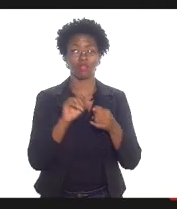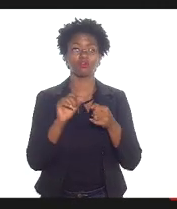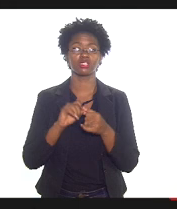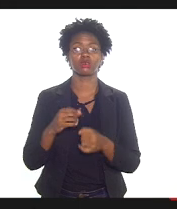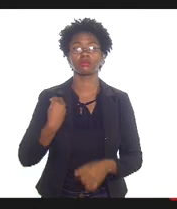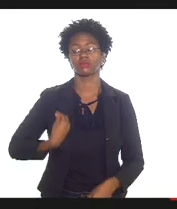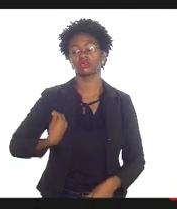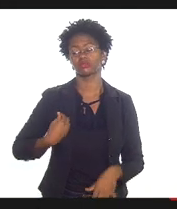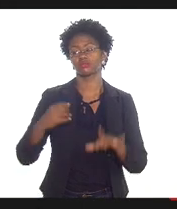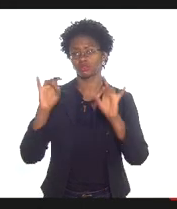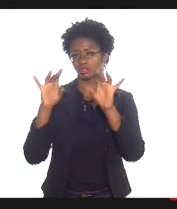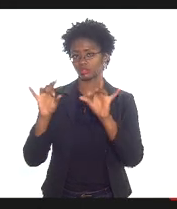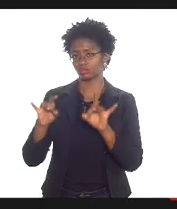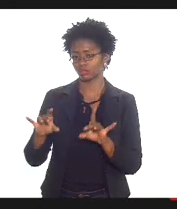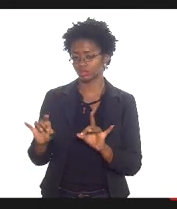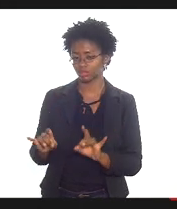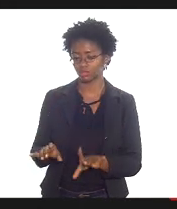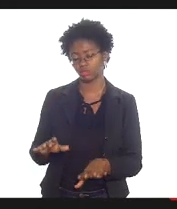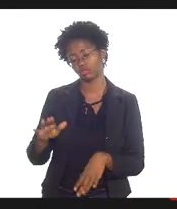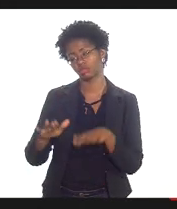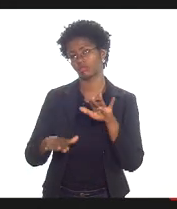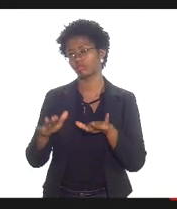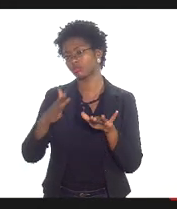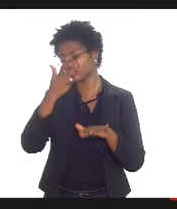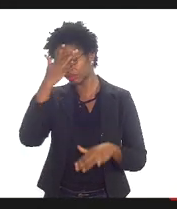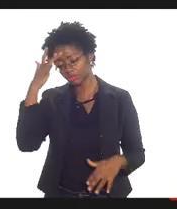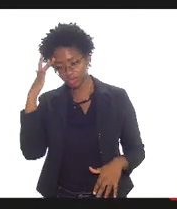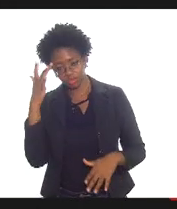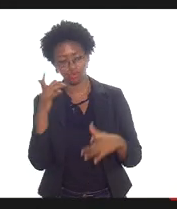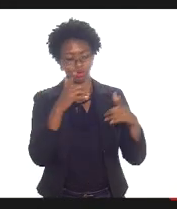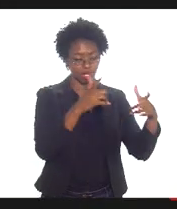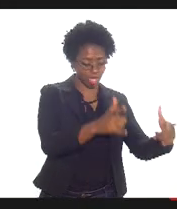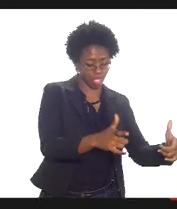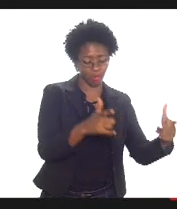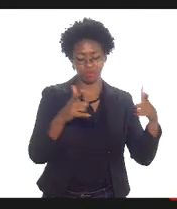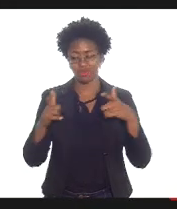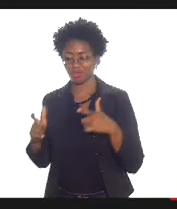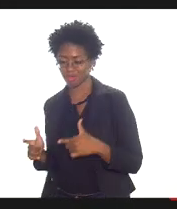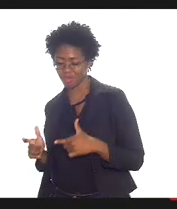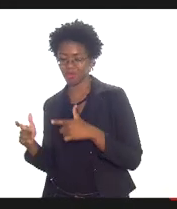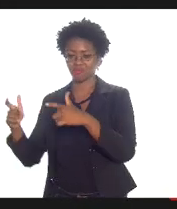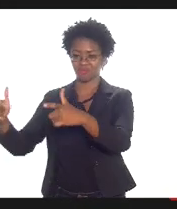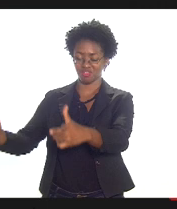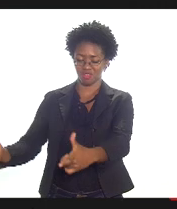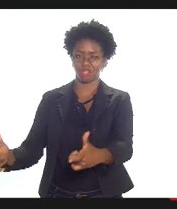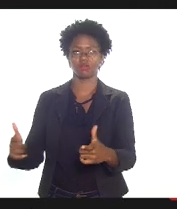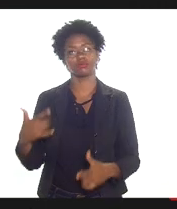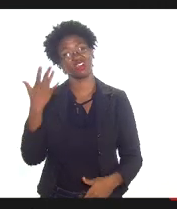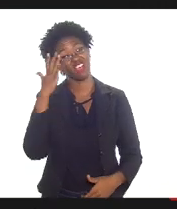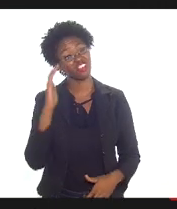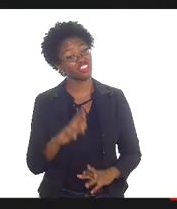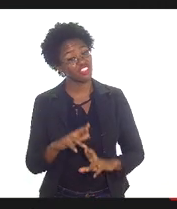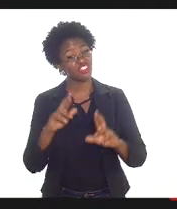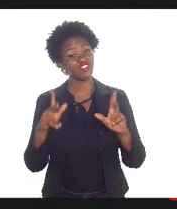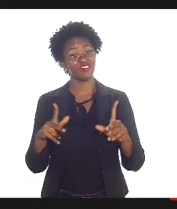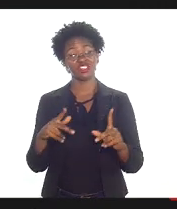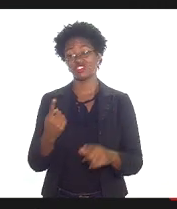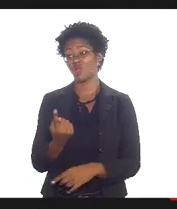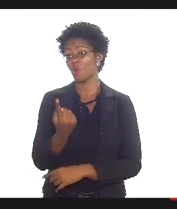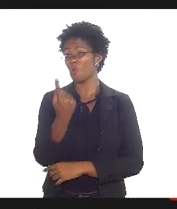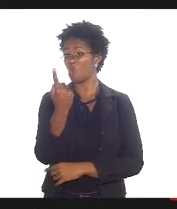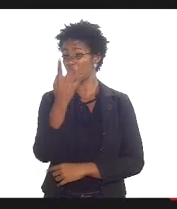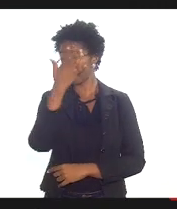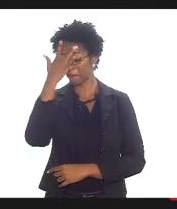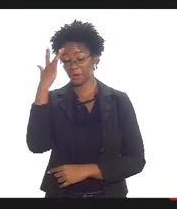desses campos, ou seja, muito provavelmente uma pessoa fez de um campo, outro do outro. Acho muito difícil que a mesma pessoa tenha